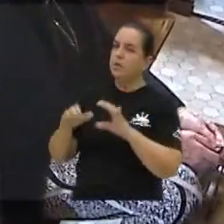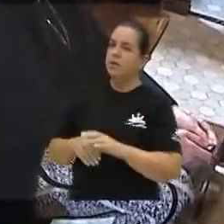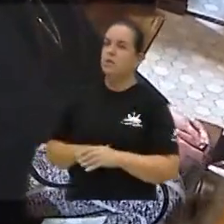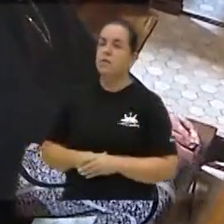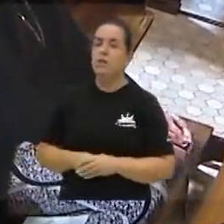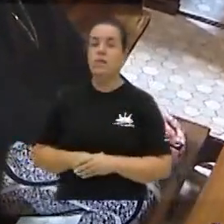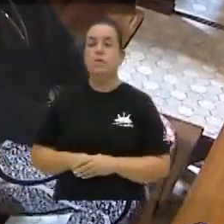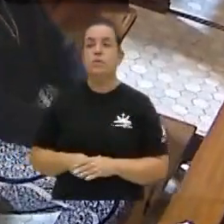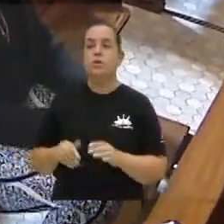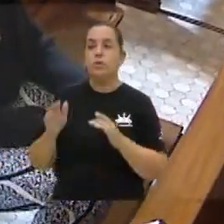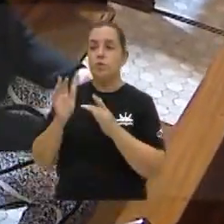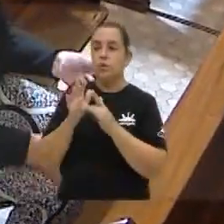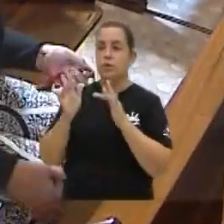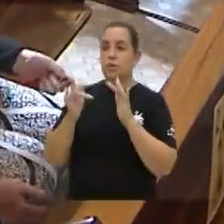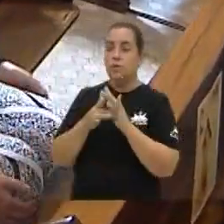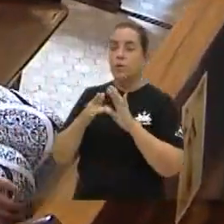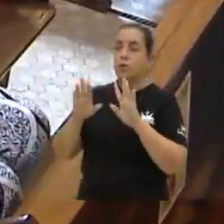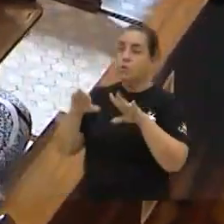vós. De pé.